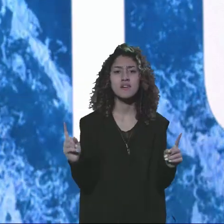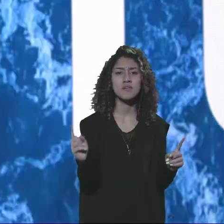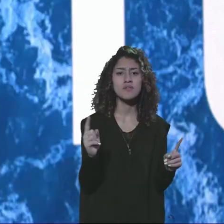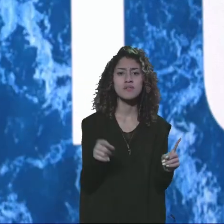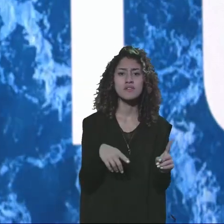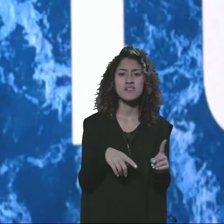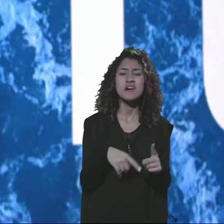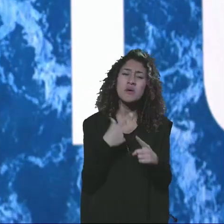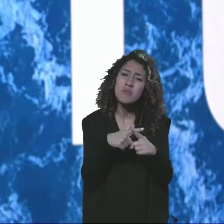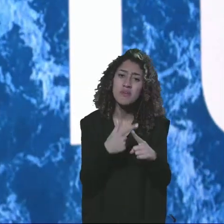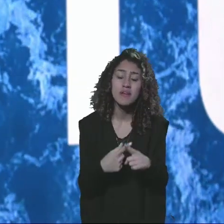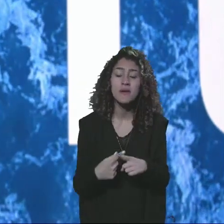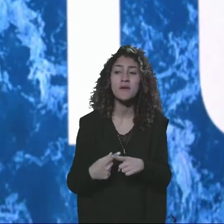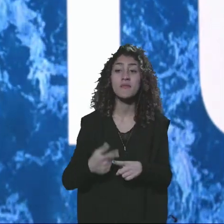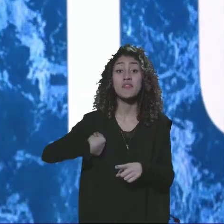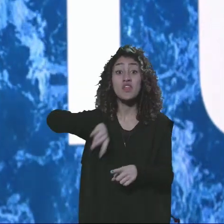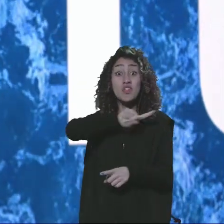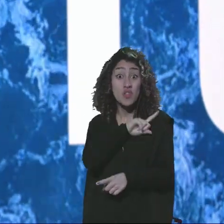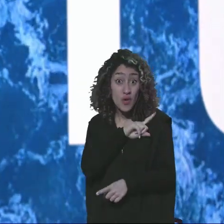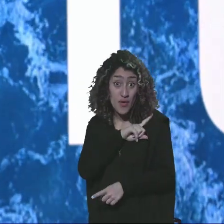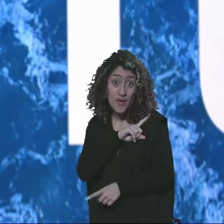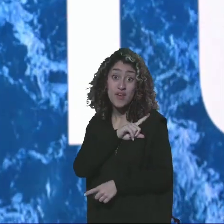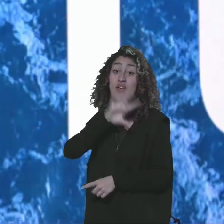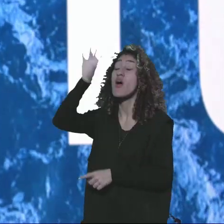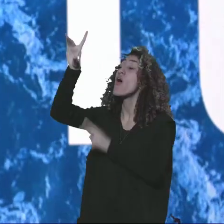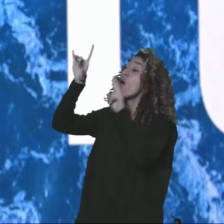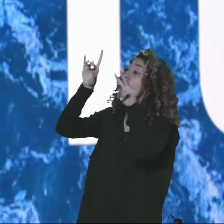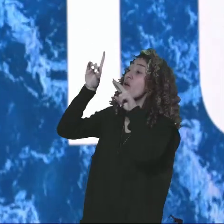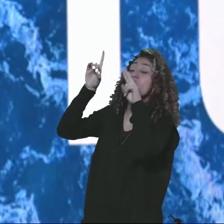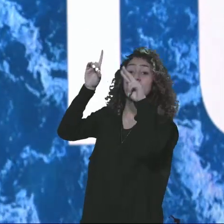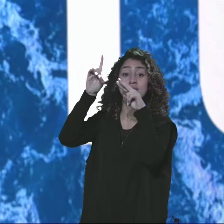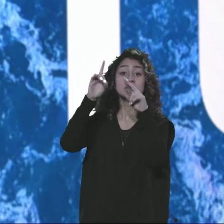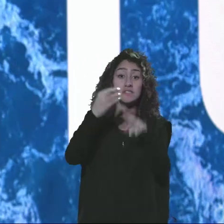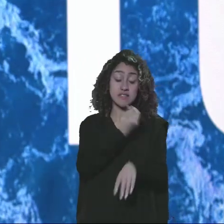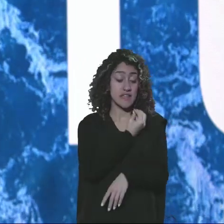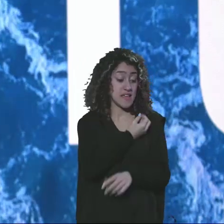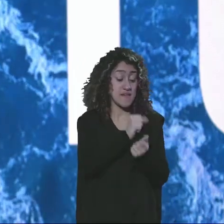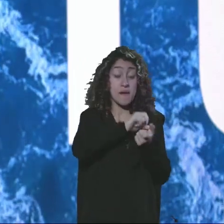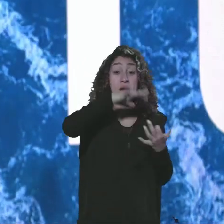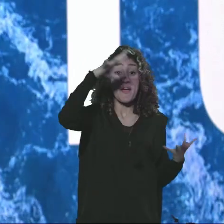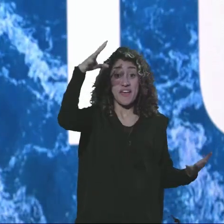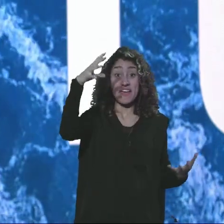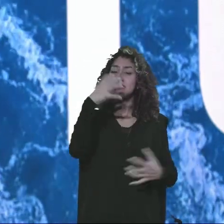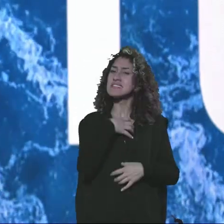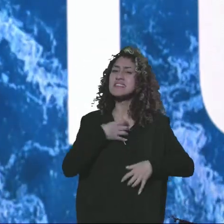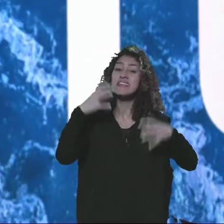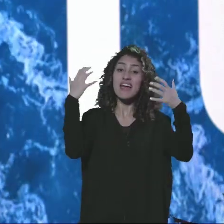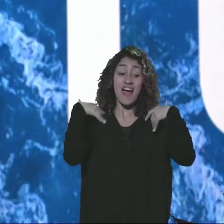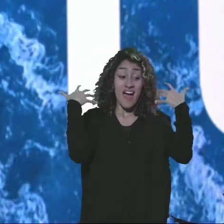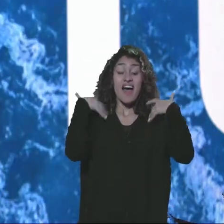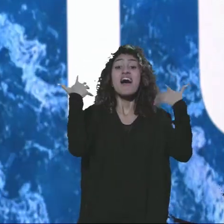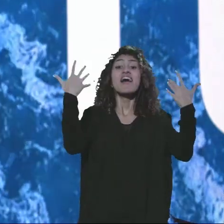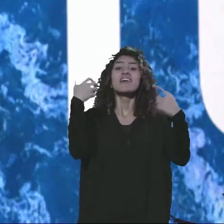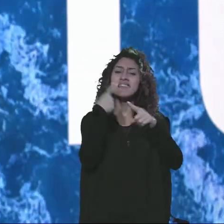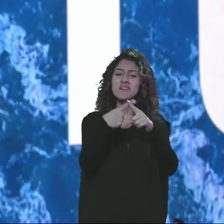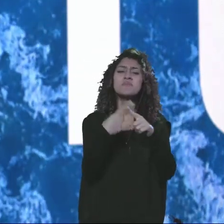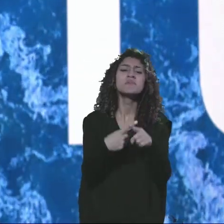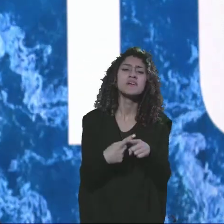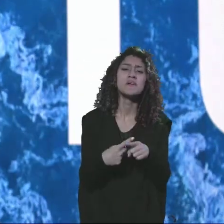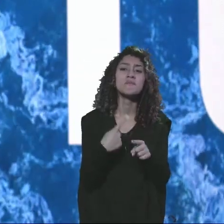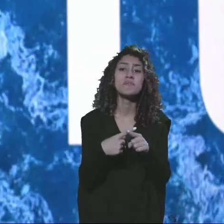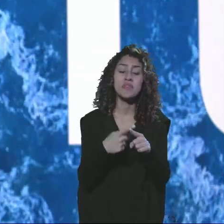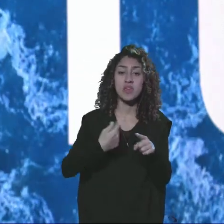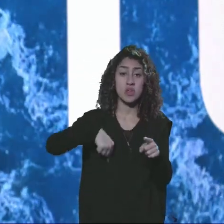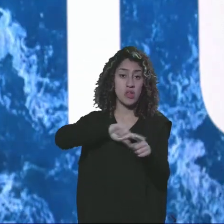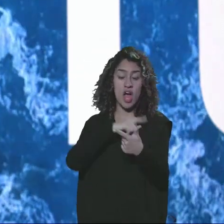Sabe por que nós estamos radiantes? Radiantes são aqueles que estão alegres. Sabe por que nós estamos alegres? Não porque nós não